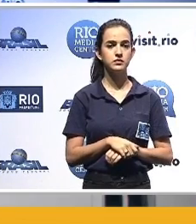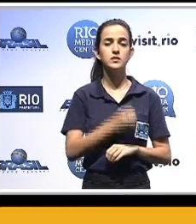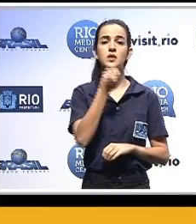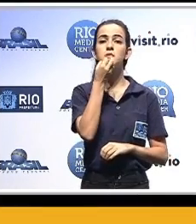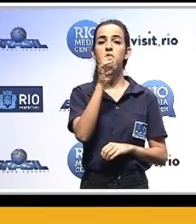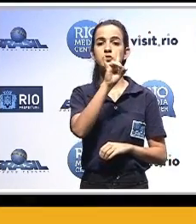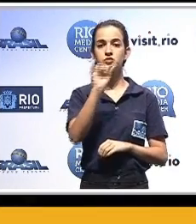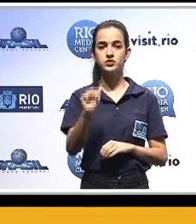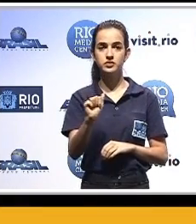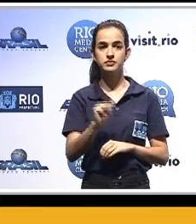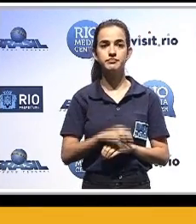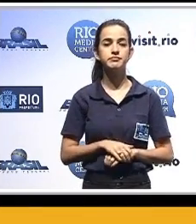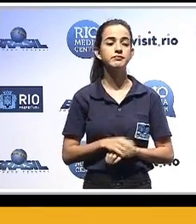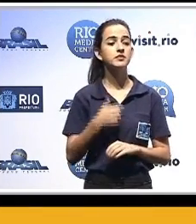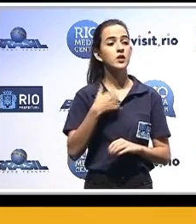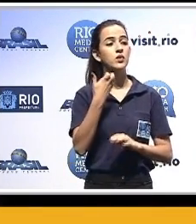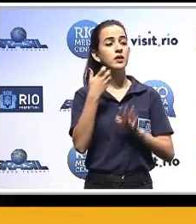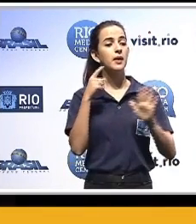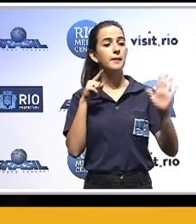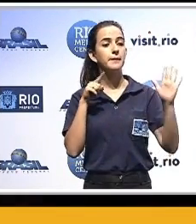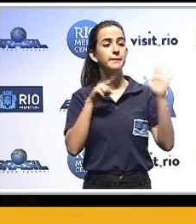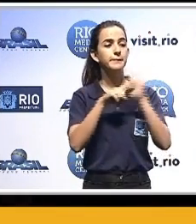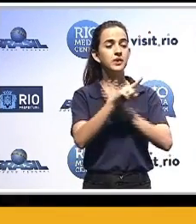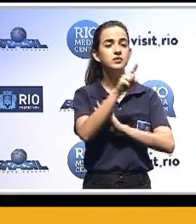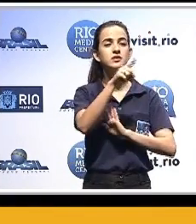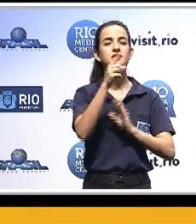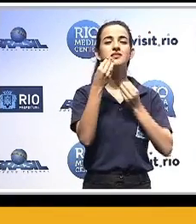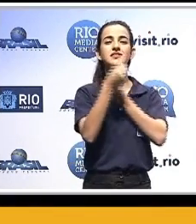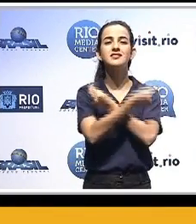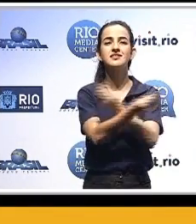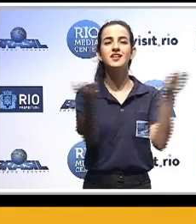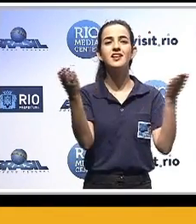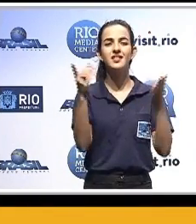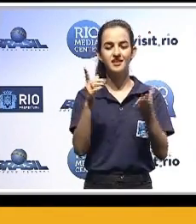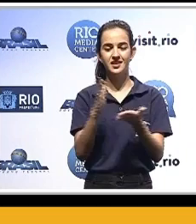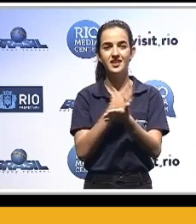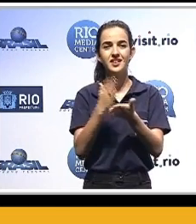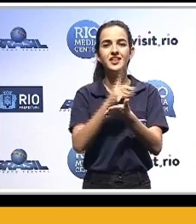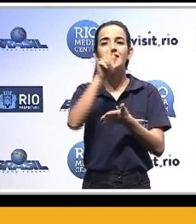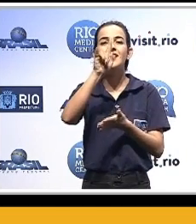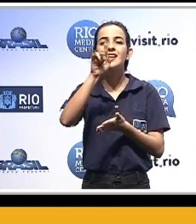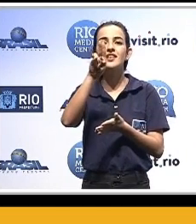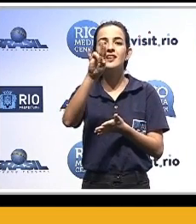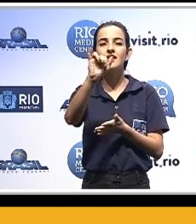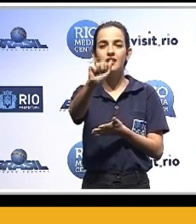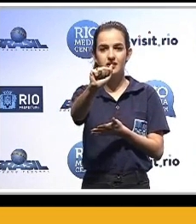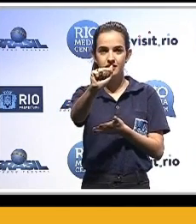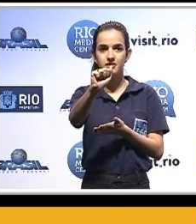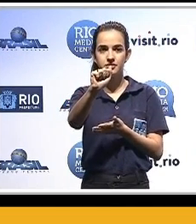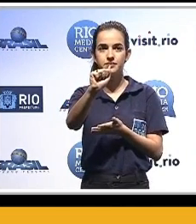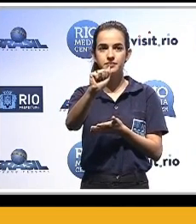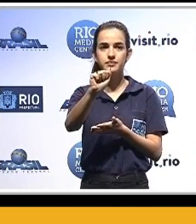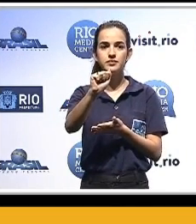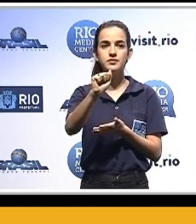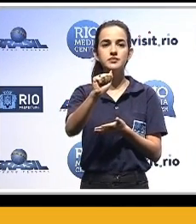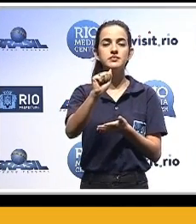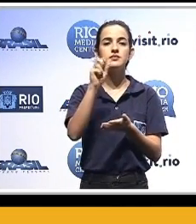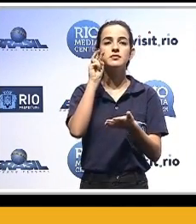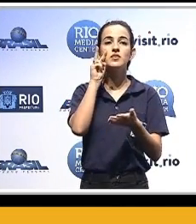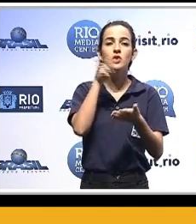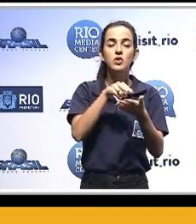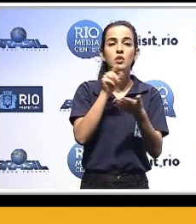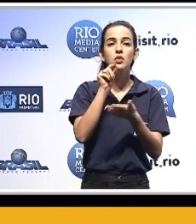Bom dia. Eu queria perguntar sobre esse guia que foi lançado agora no final de agosto e que, de olho no